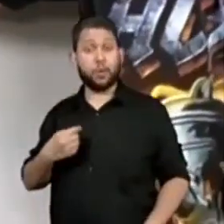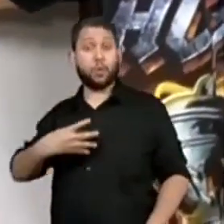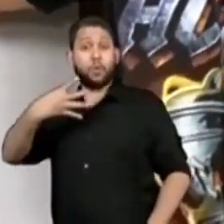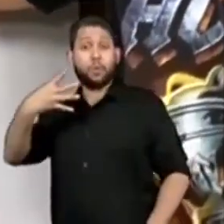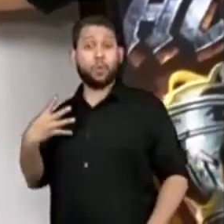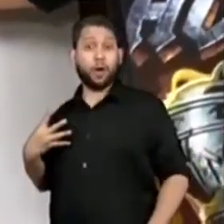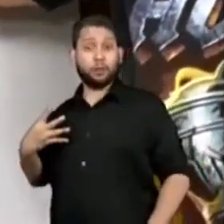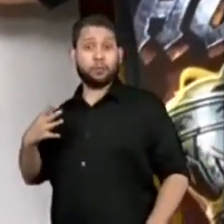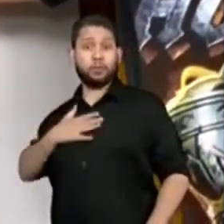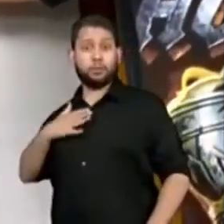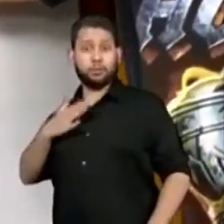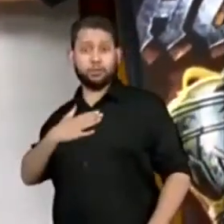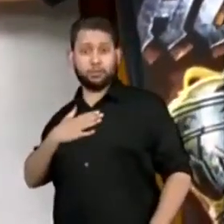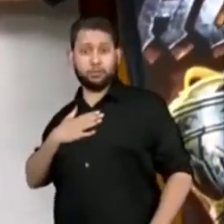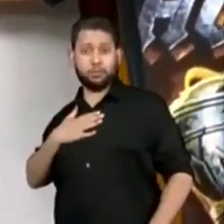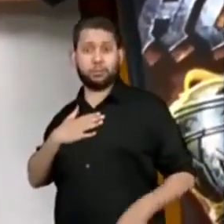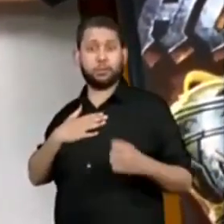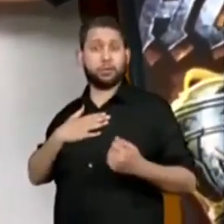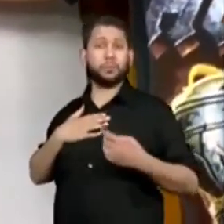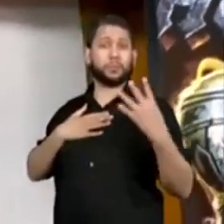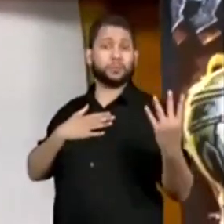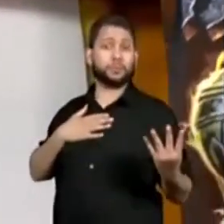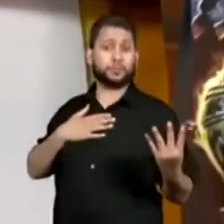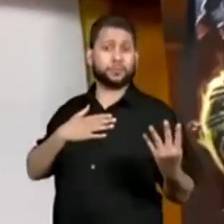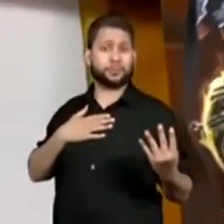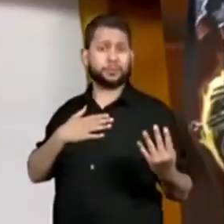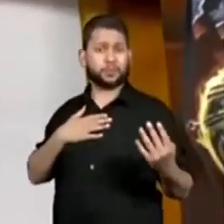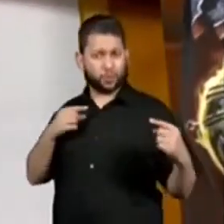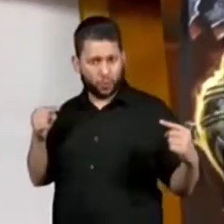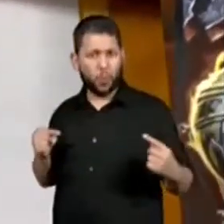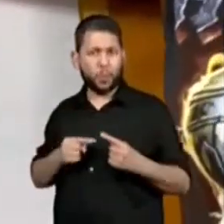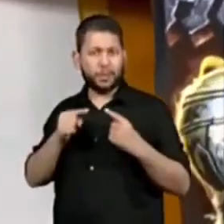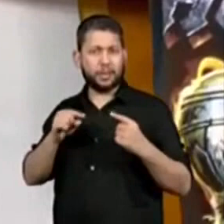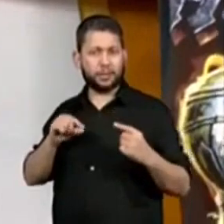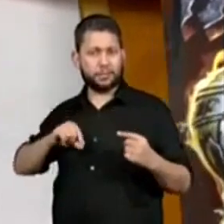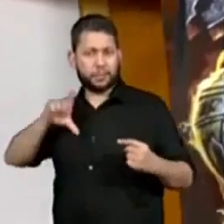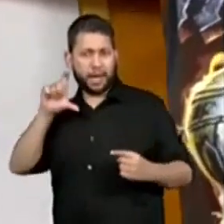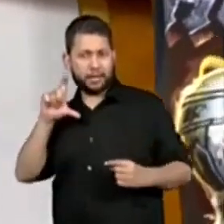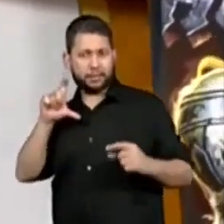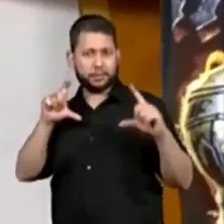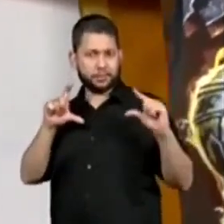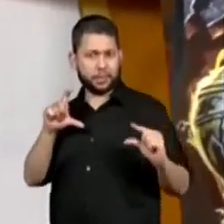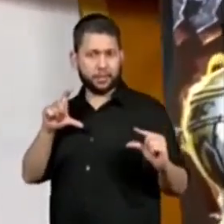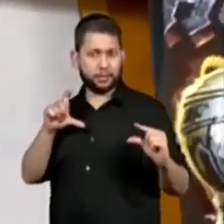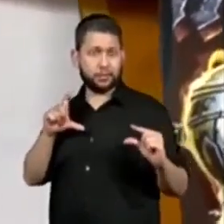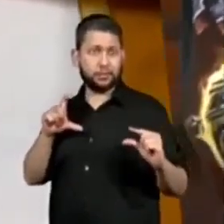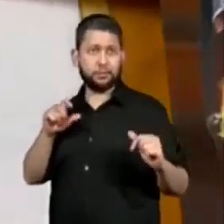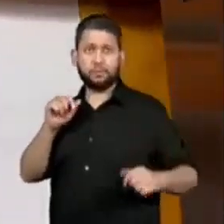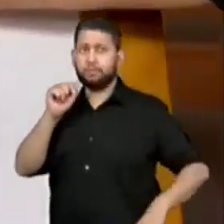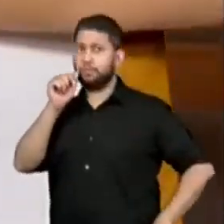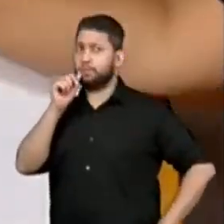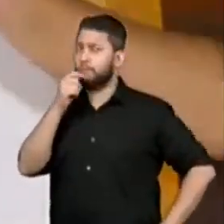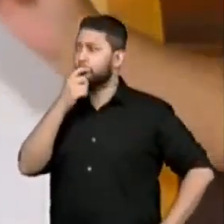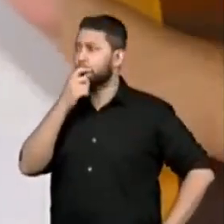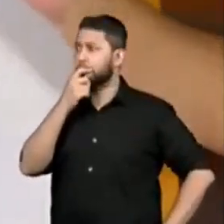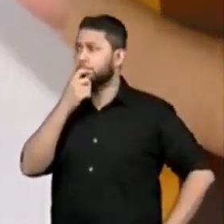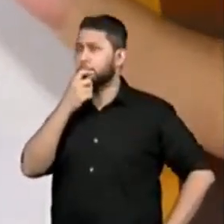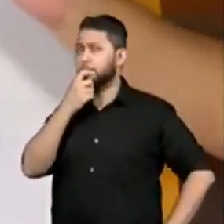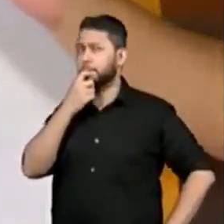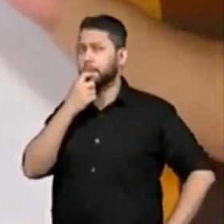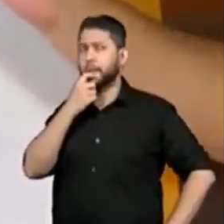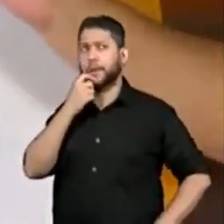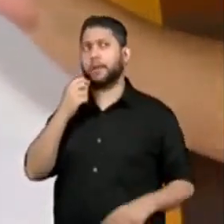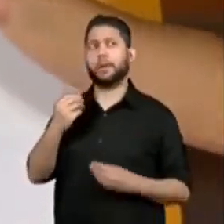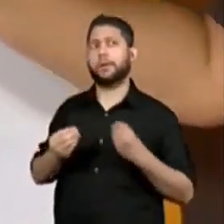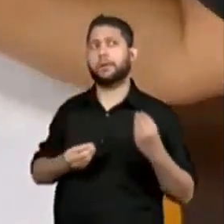minha eu vou fazer uma divisão desigual eu tenho como dar essa fileira aqui ó de balas parou lá